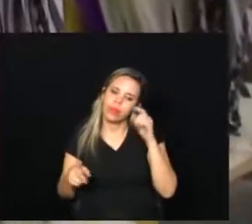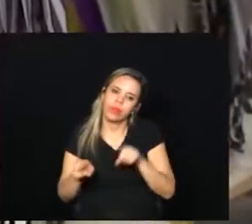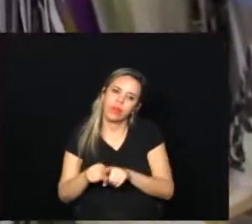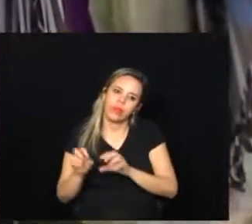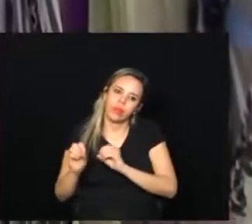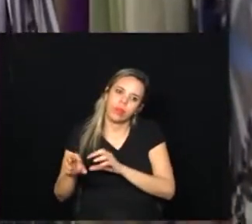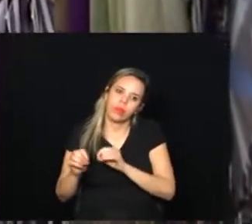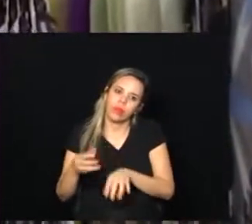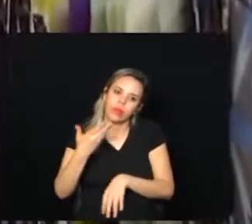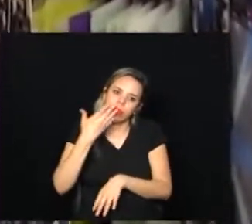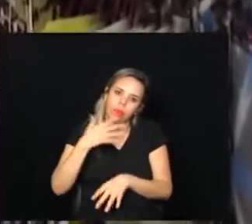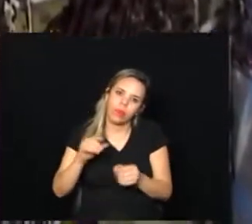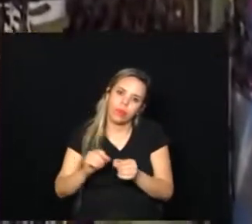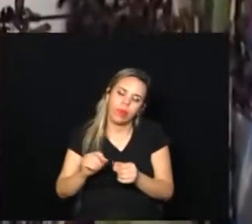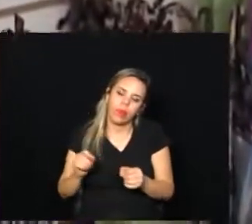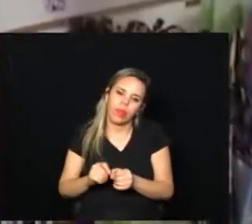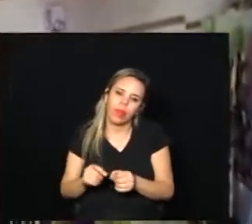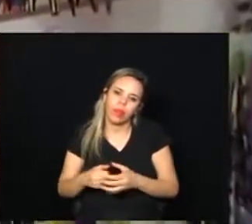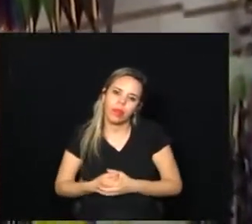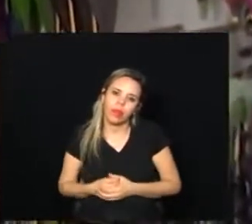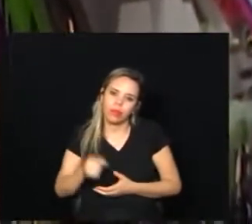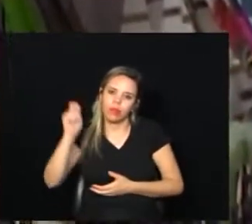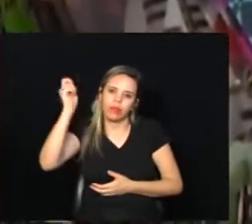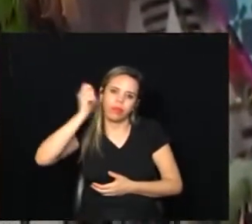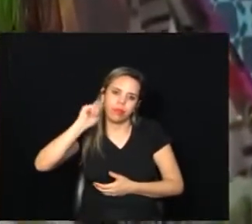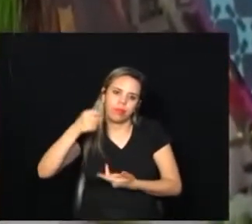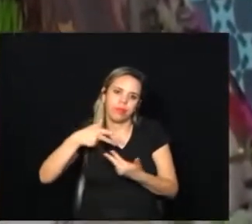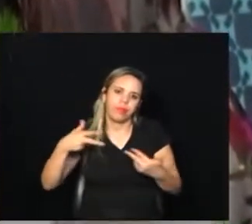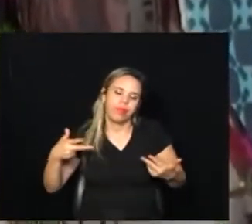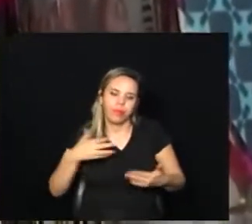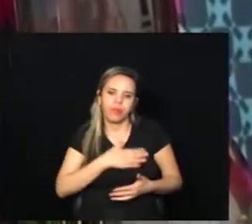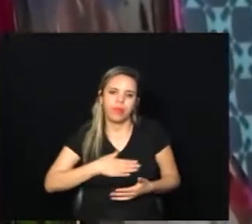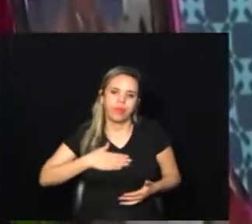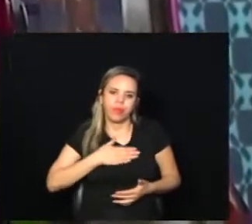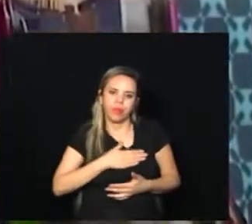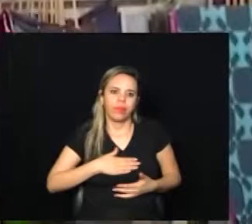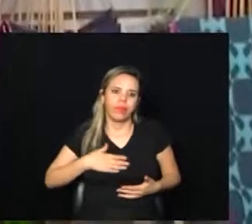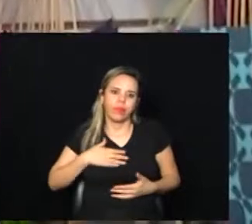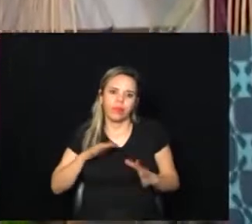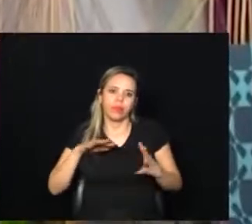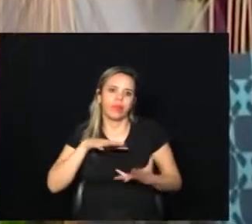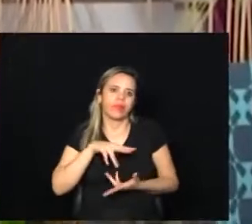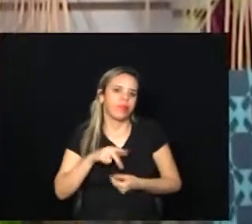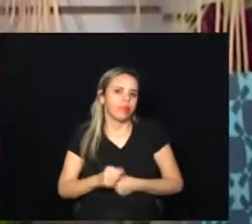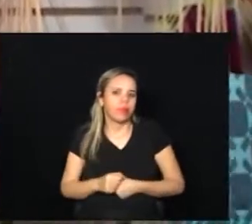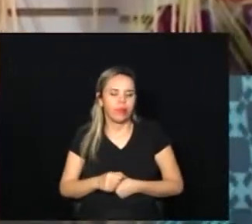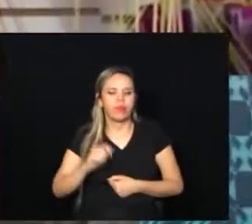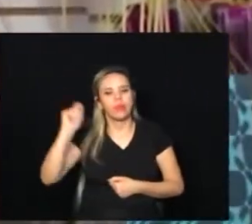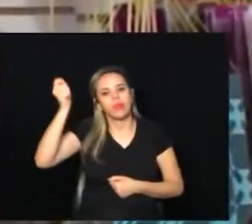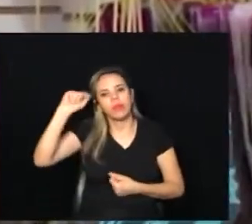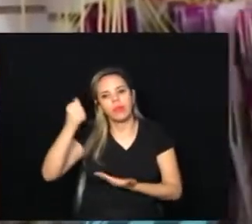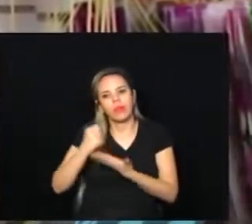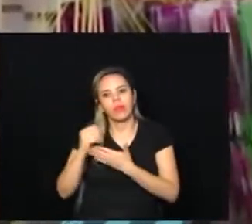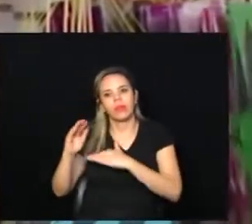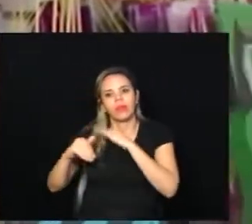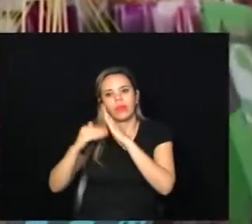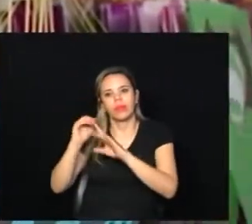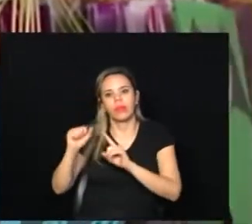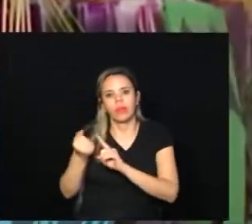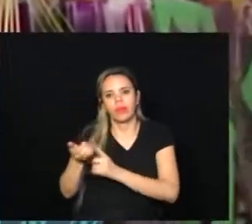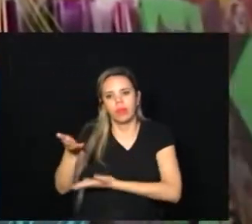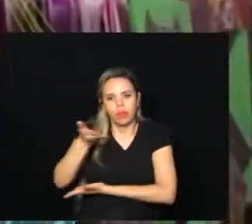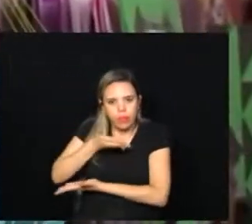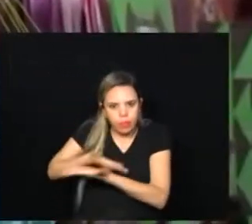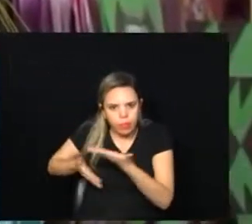ensina também as crianças a fazer as pipas, com o maior prazer, com o maior gosto do mundo. Porque o pipa ele ajuda no desenvolvimento social da